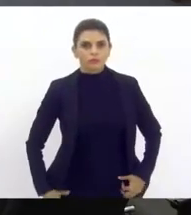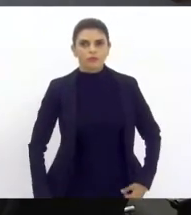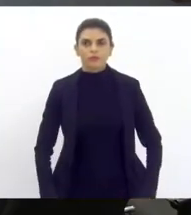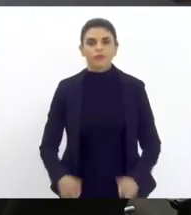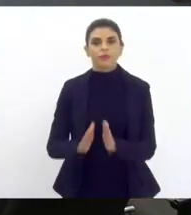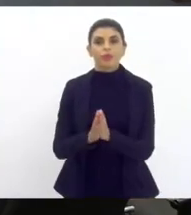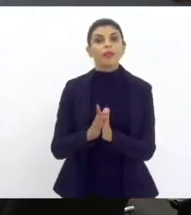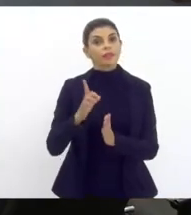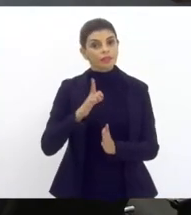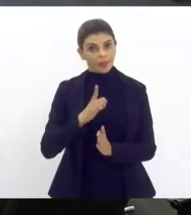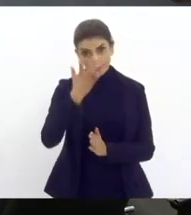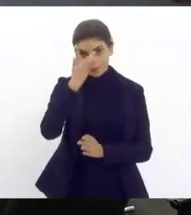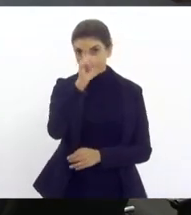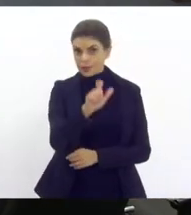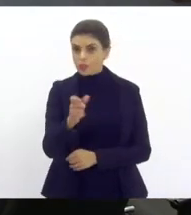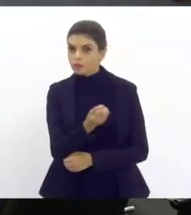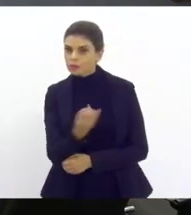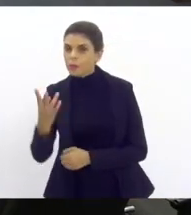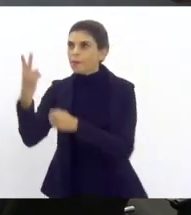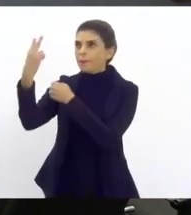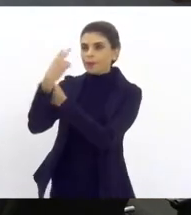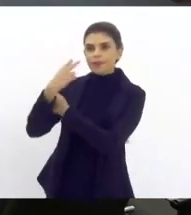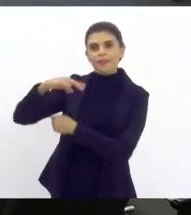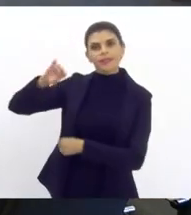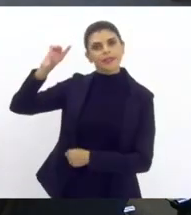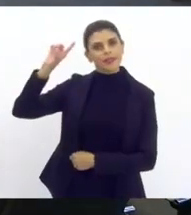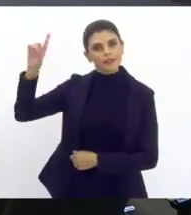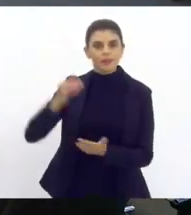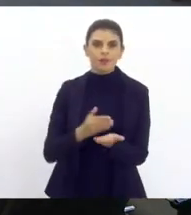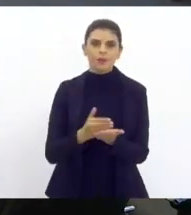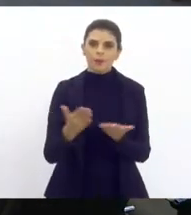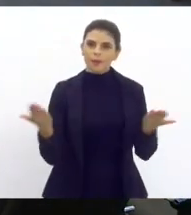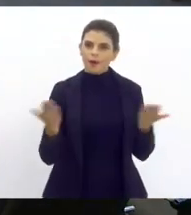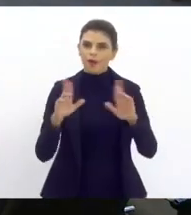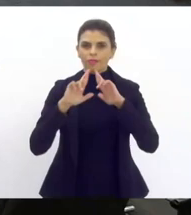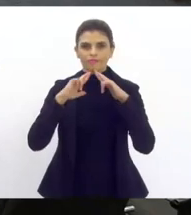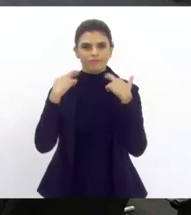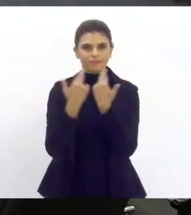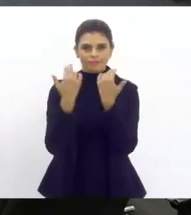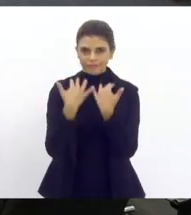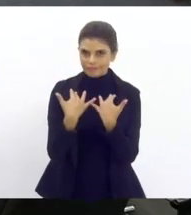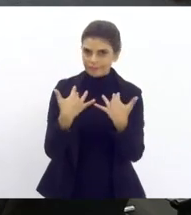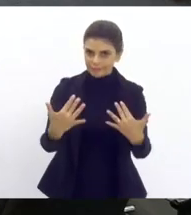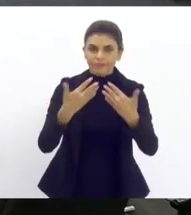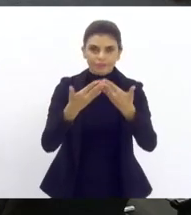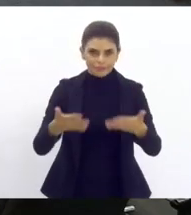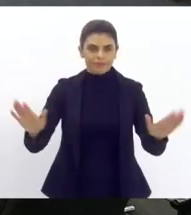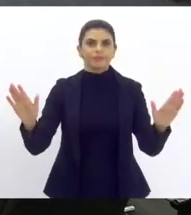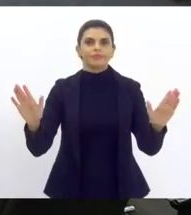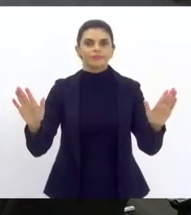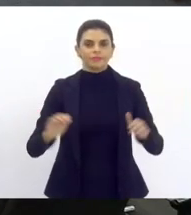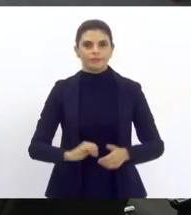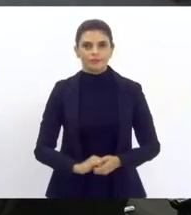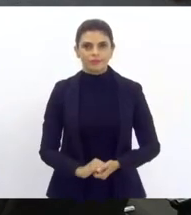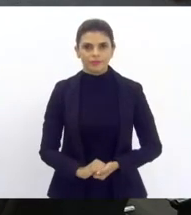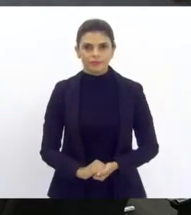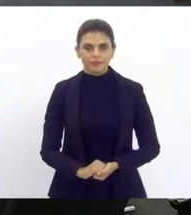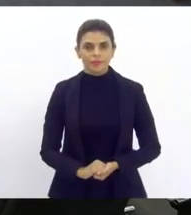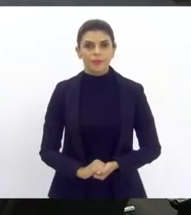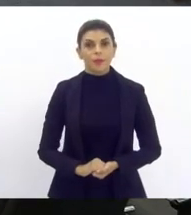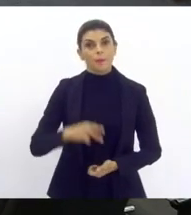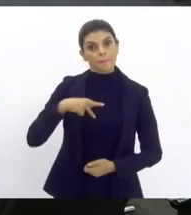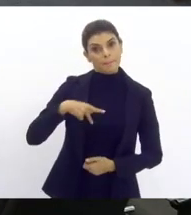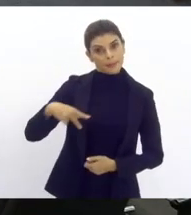Havendo o número legal e sobre a proteção de Deus, iniciamos o nosso trabalho. Está aberta a sessão. A